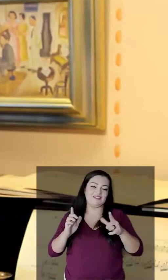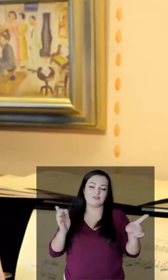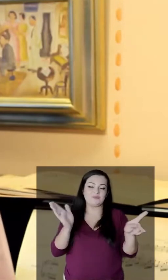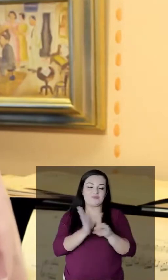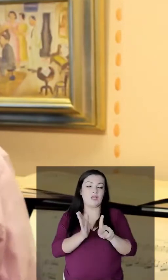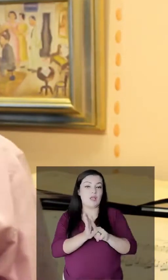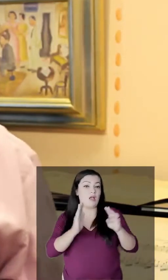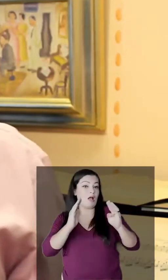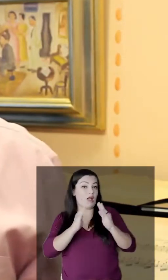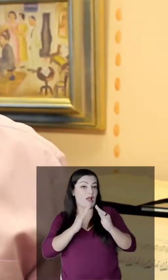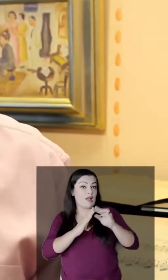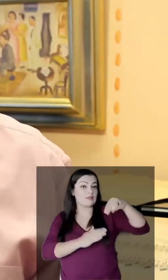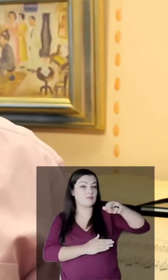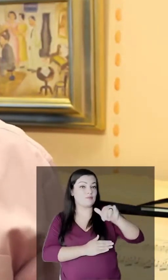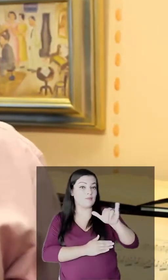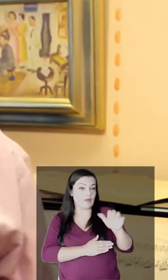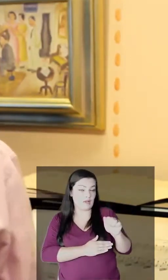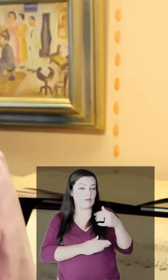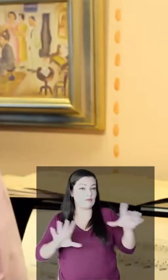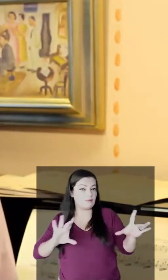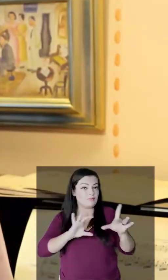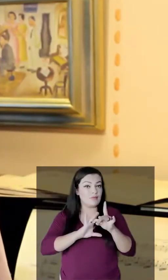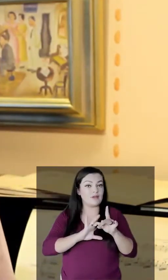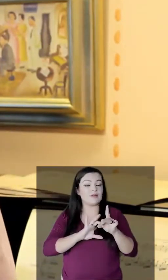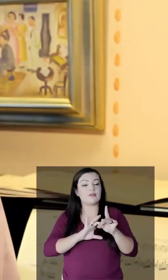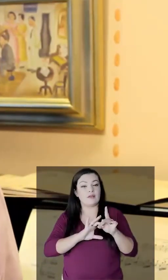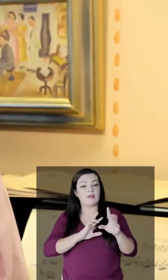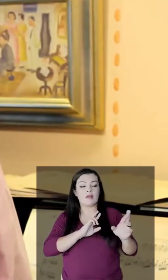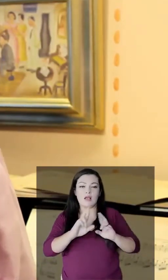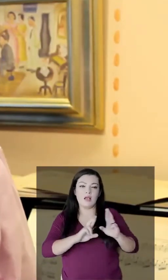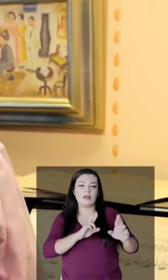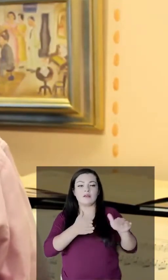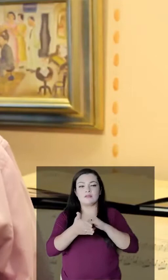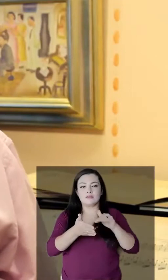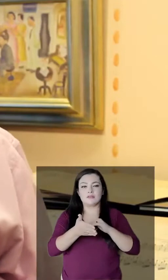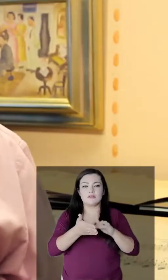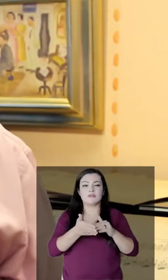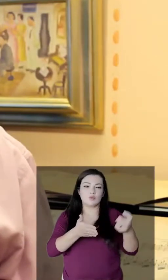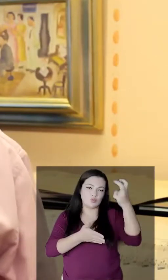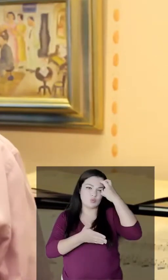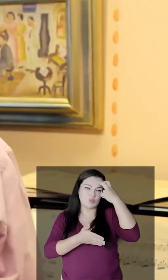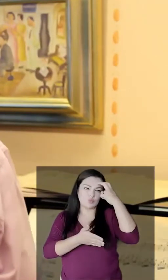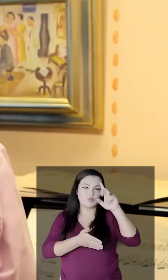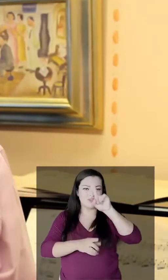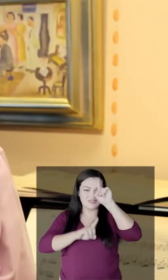Andrade, que pertence a essa rede da Secretaria de Cultura e Economia Criativa do Governo do Estado de São Paulo.